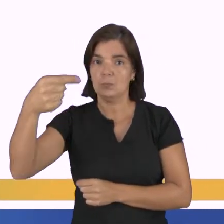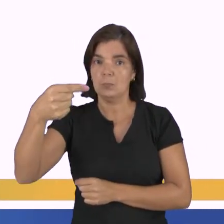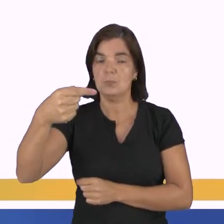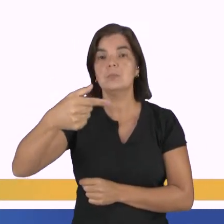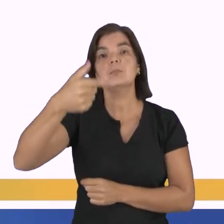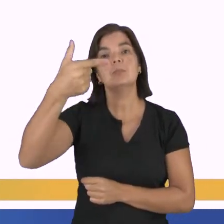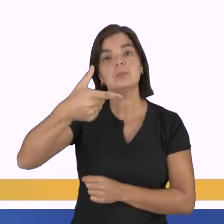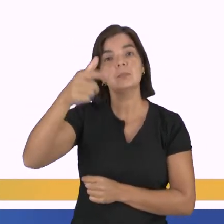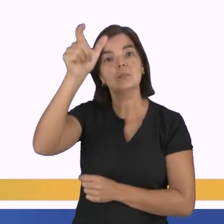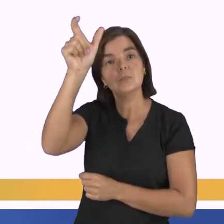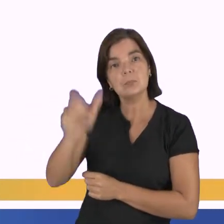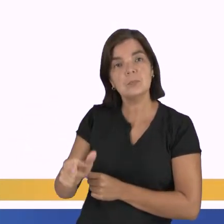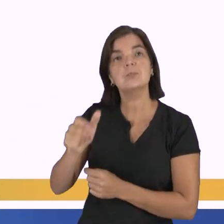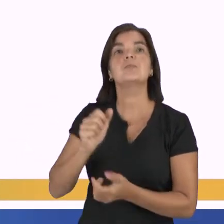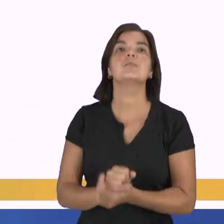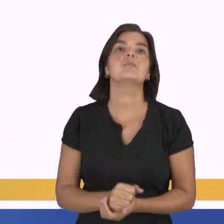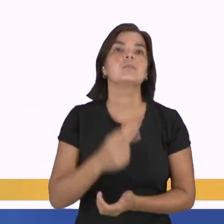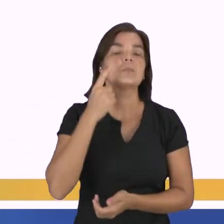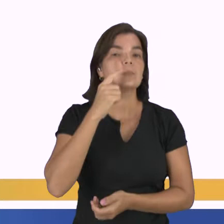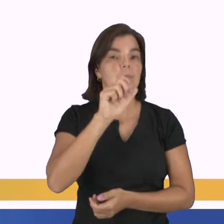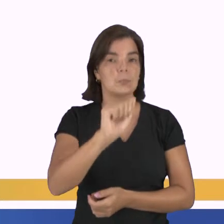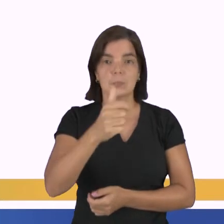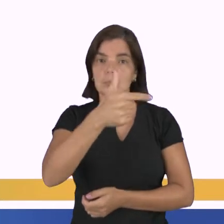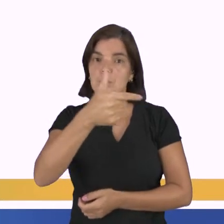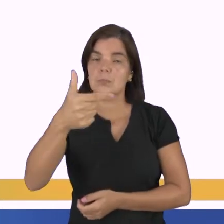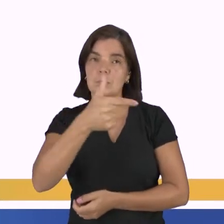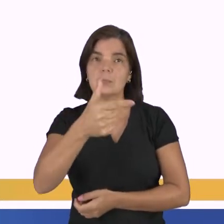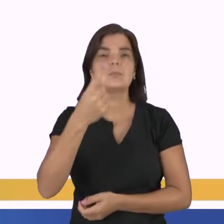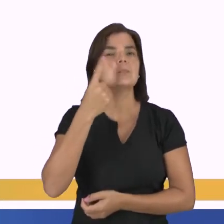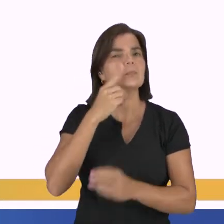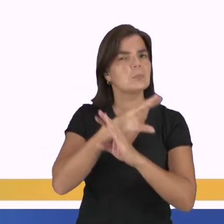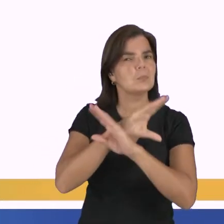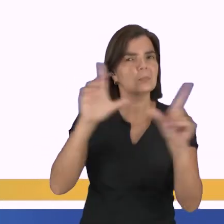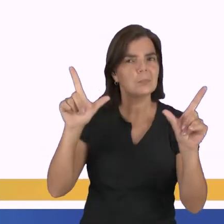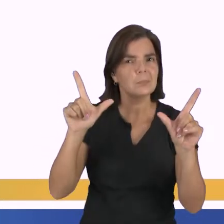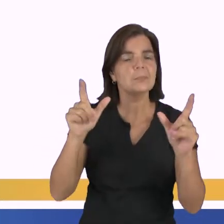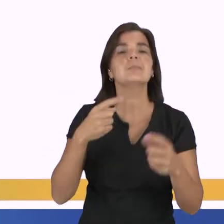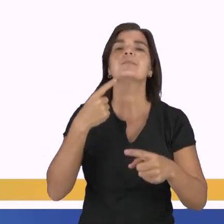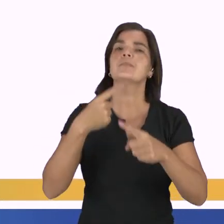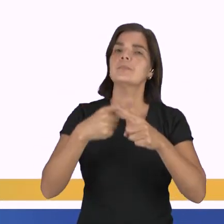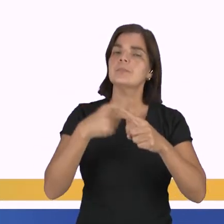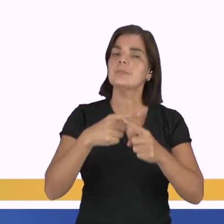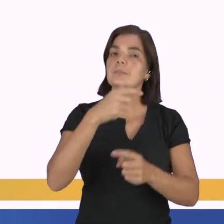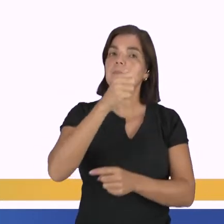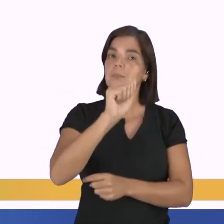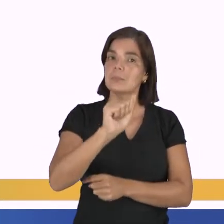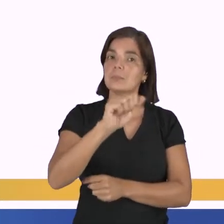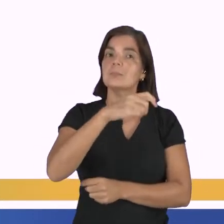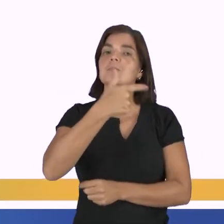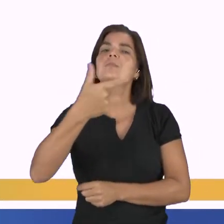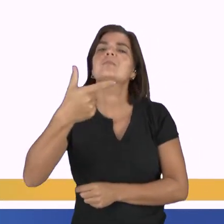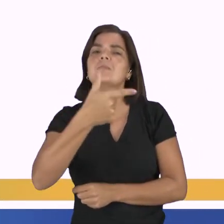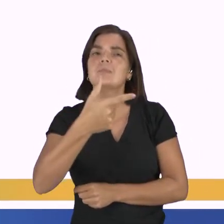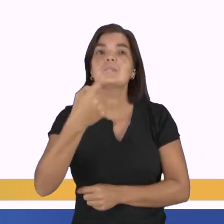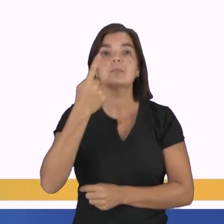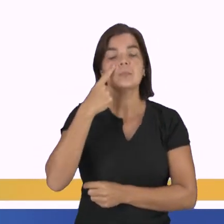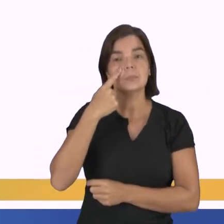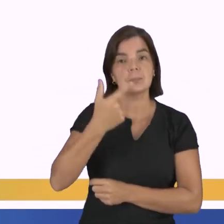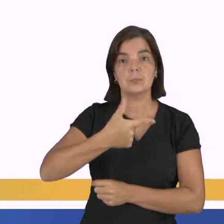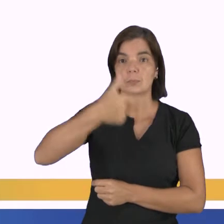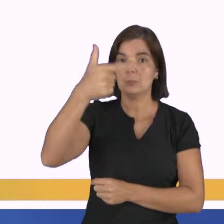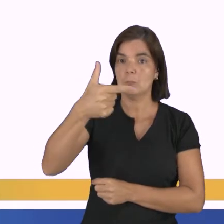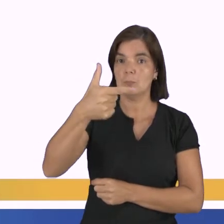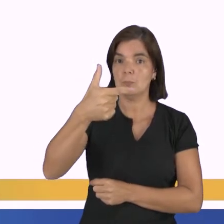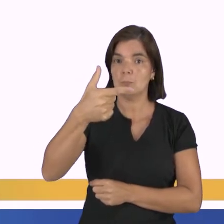segunda coluna então eu vou atrás do elemento a22 ver se ficou bem claro isso porque a 22 porque a justamente o cara que tá na